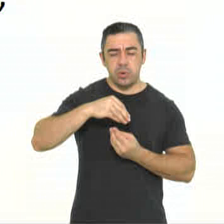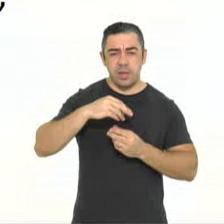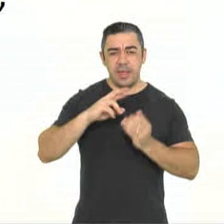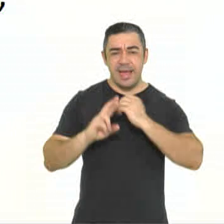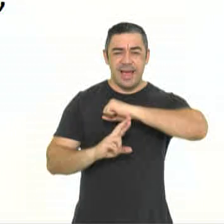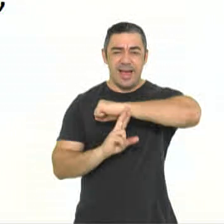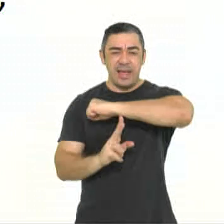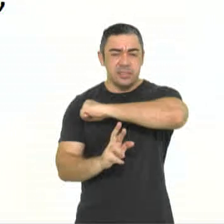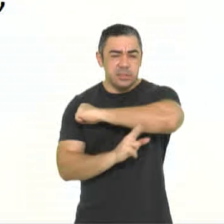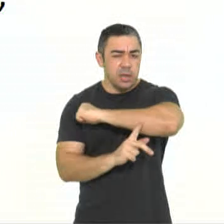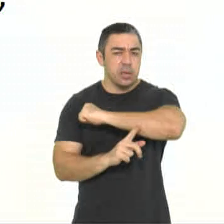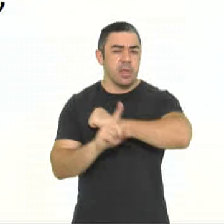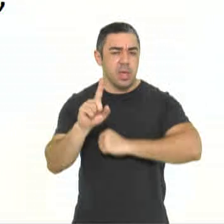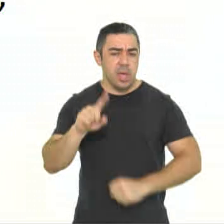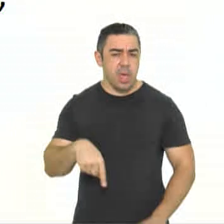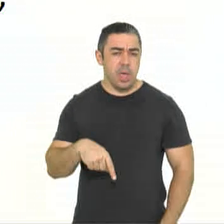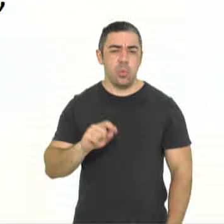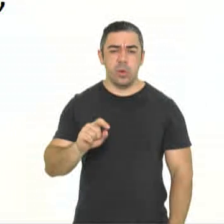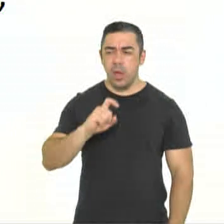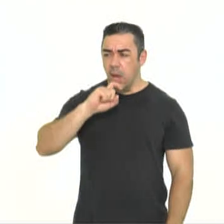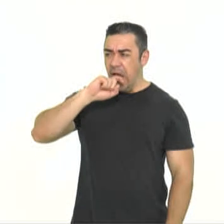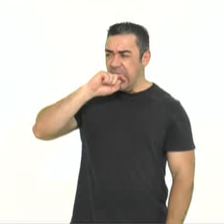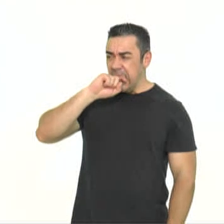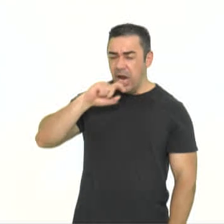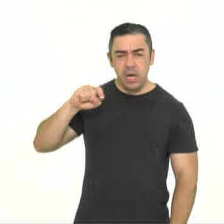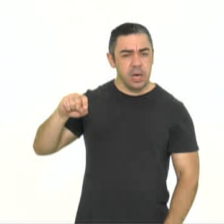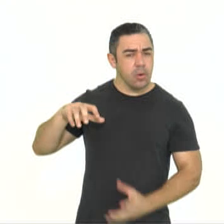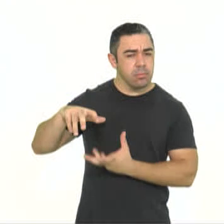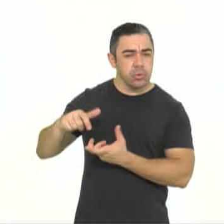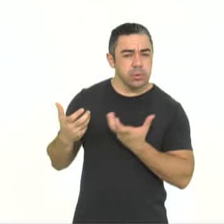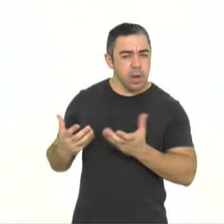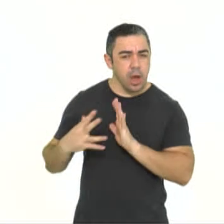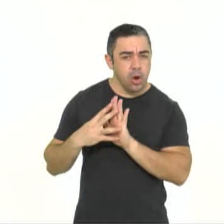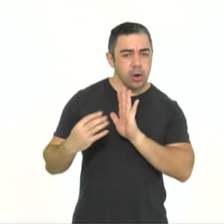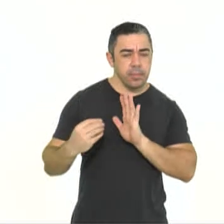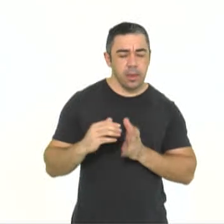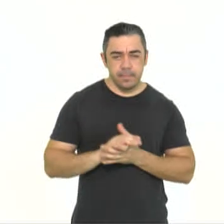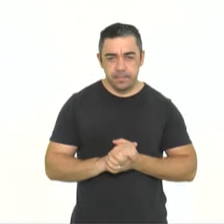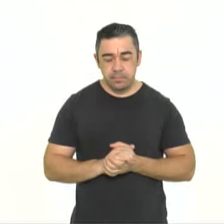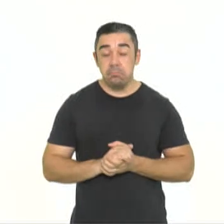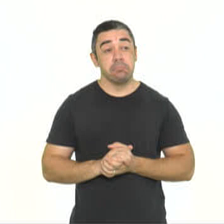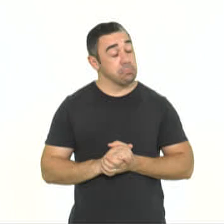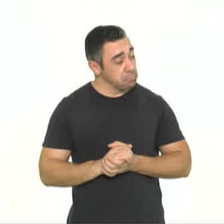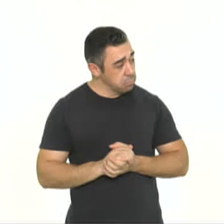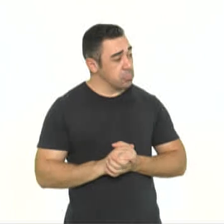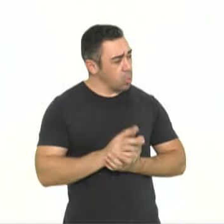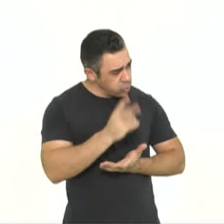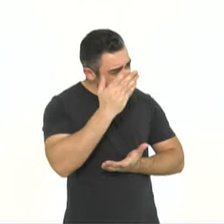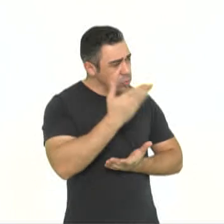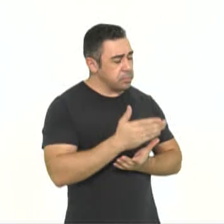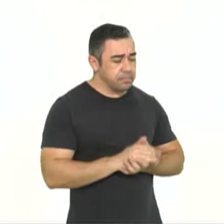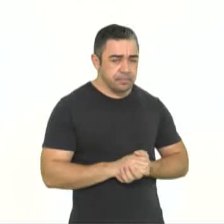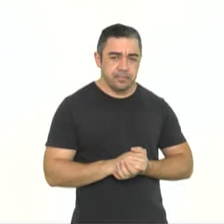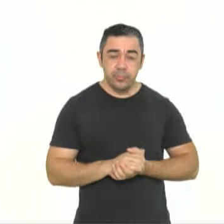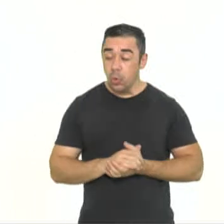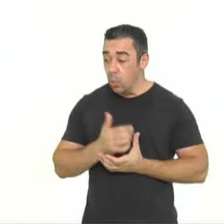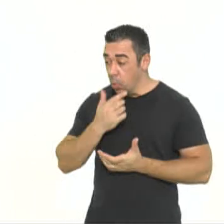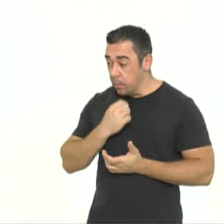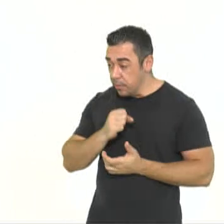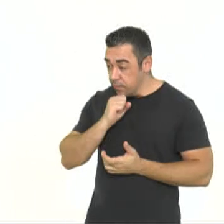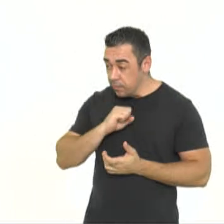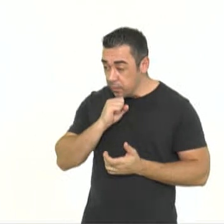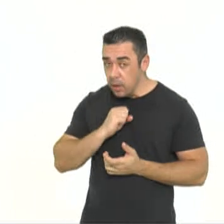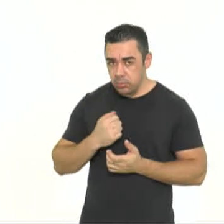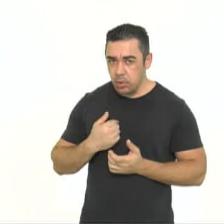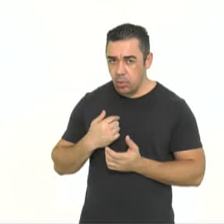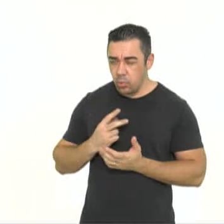tipos de fazer inveja ao mundo inteiro. Bem, fez o meu amigo. Continua. O velho, emendei